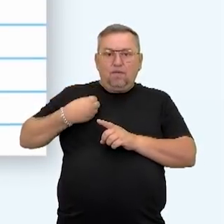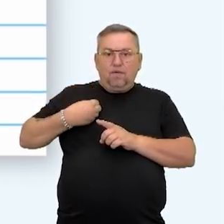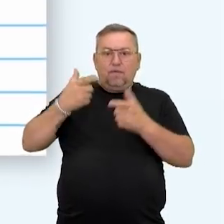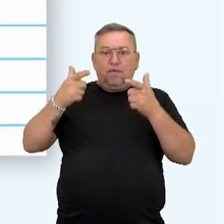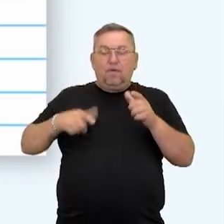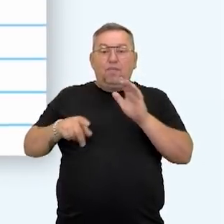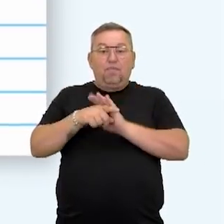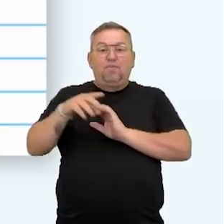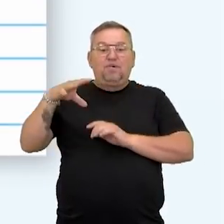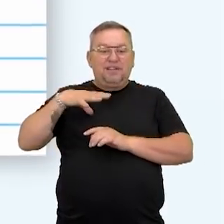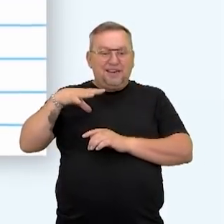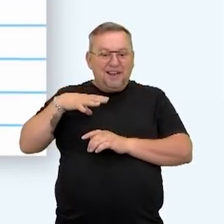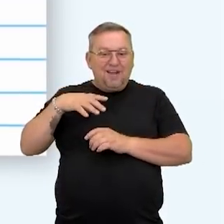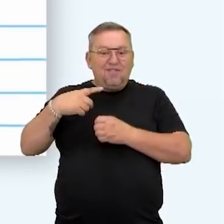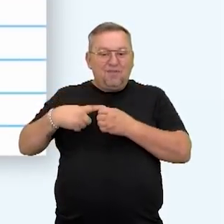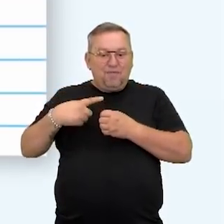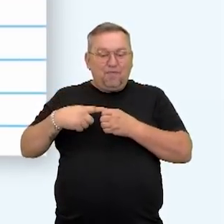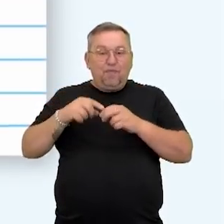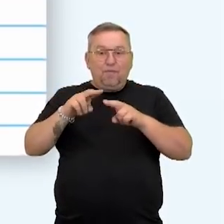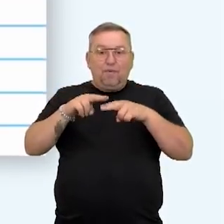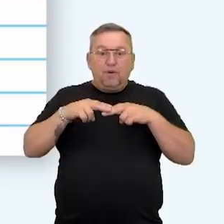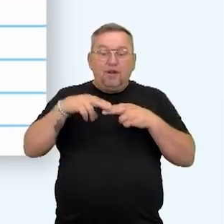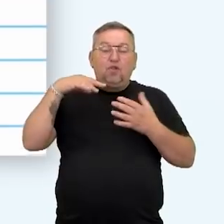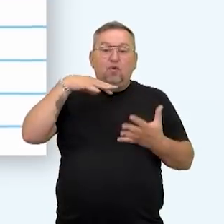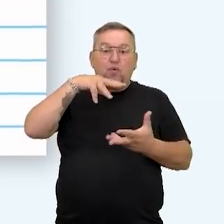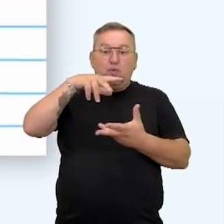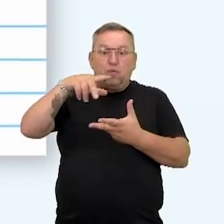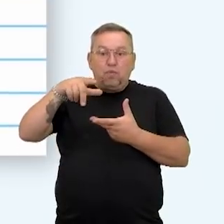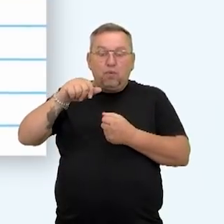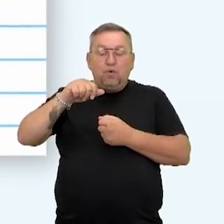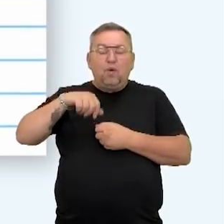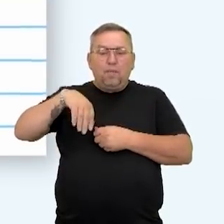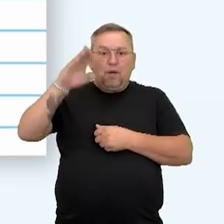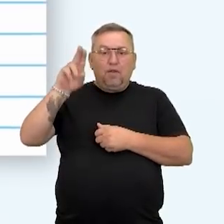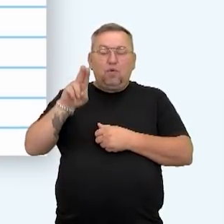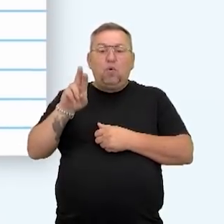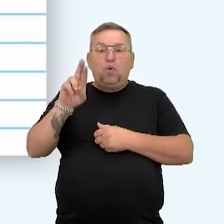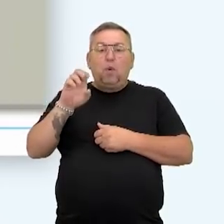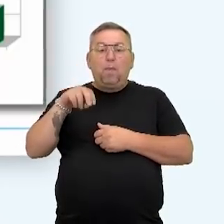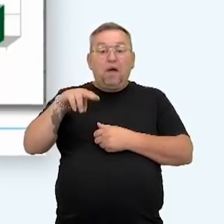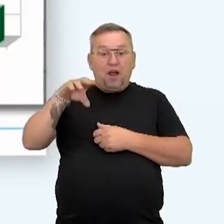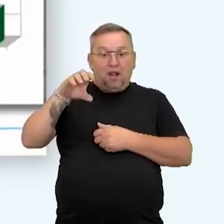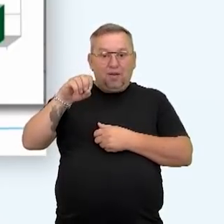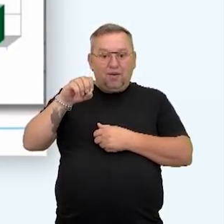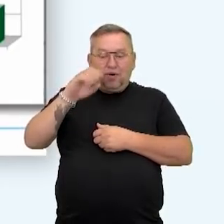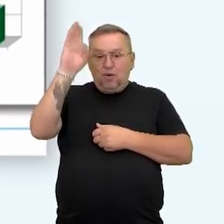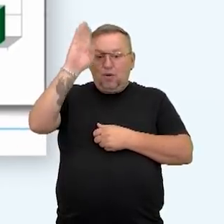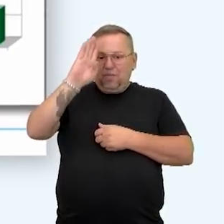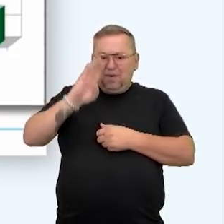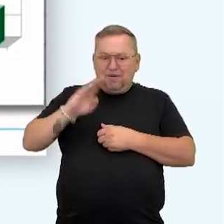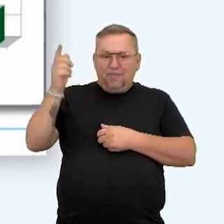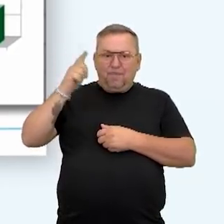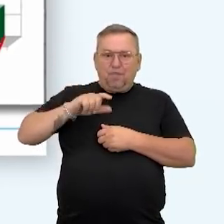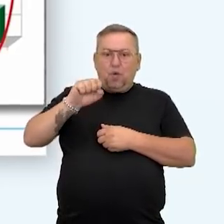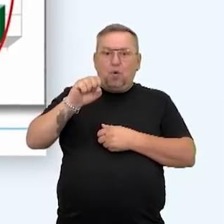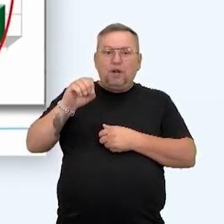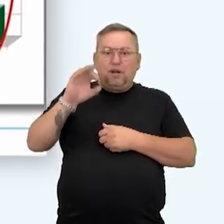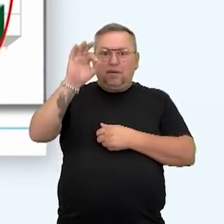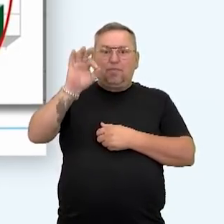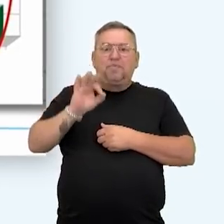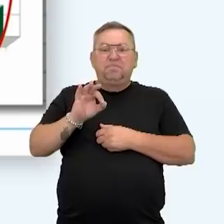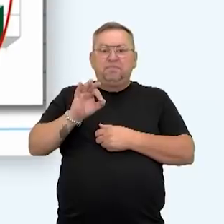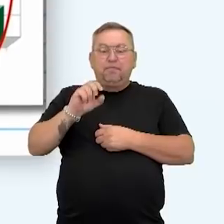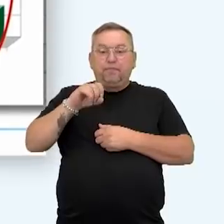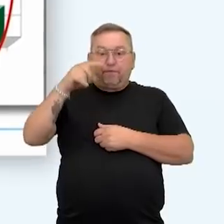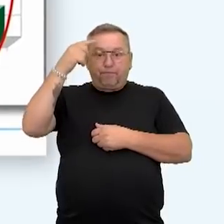ambientes urbanos. Portanto, o mundo é majoritariamente urbano. No Brasil, esse índice supera os 80%.